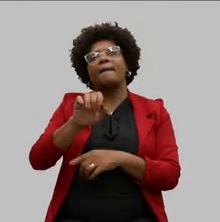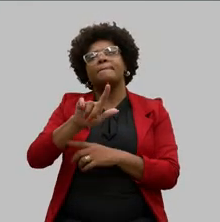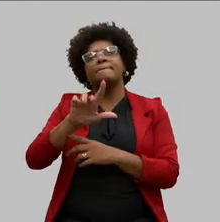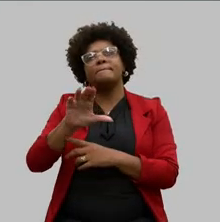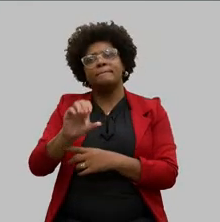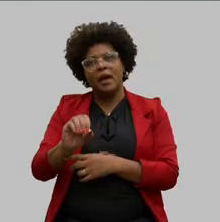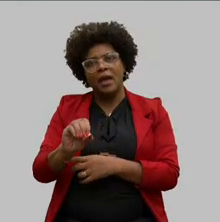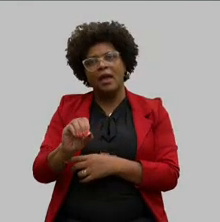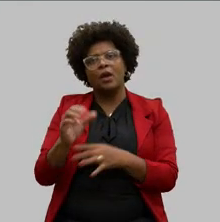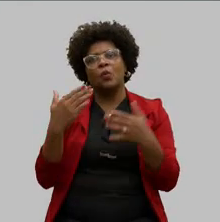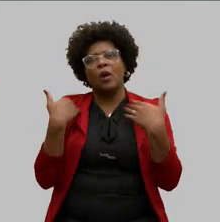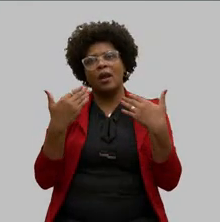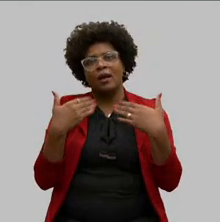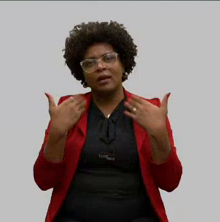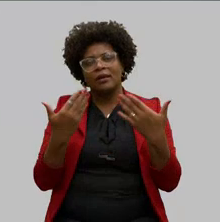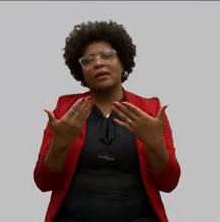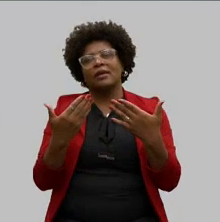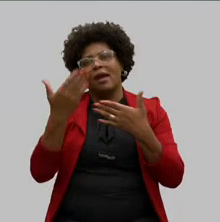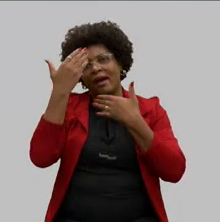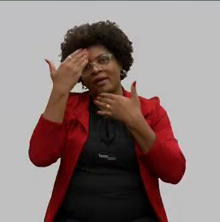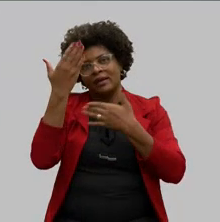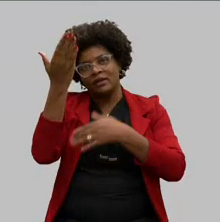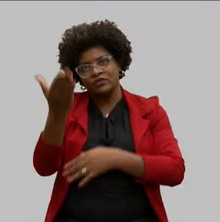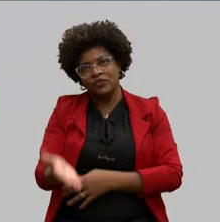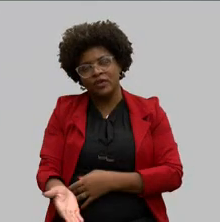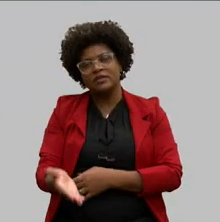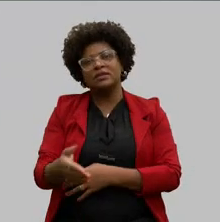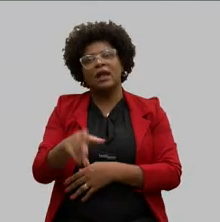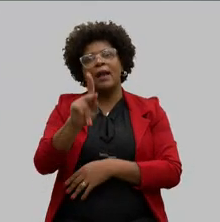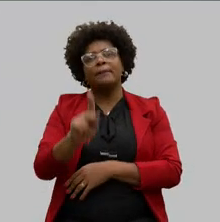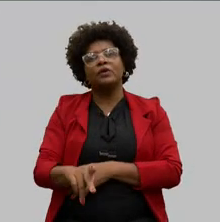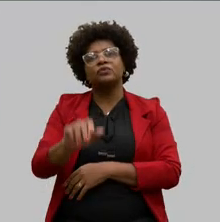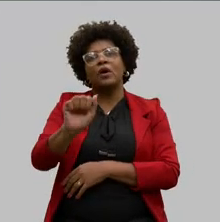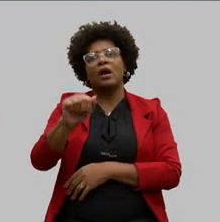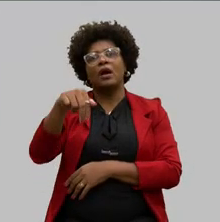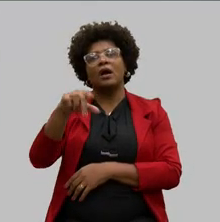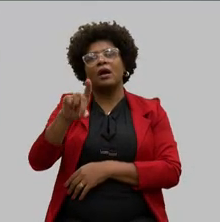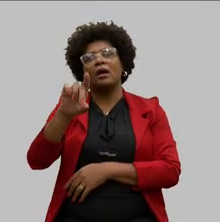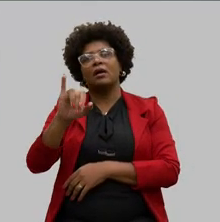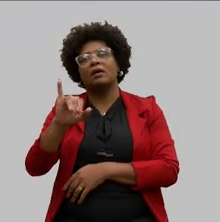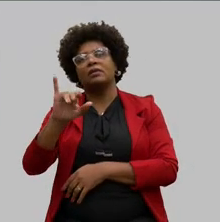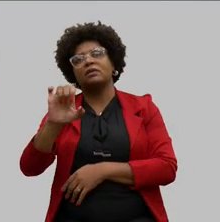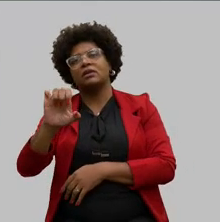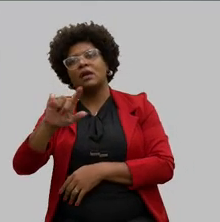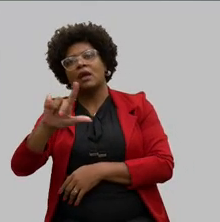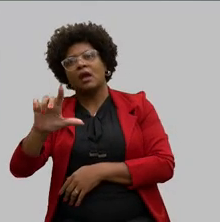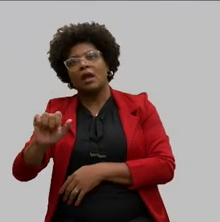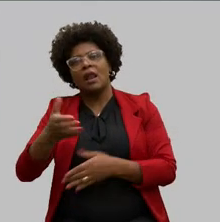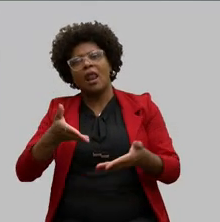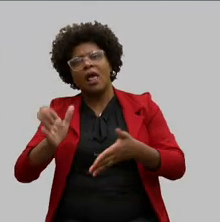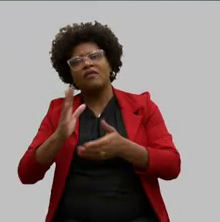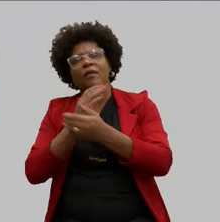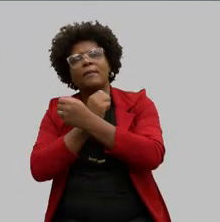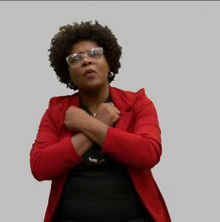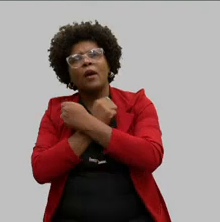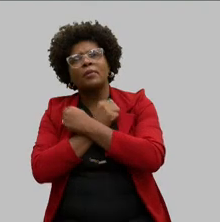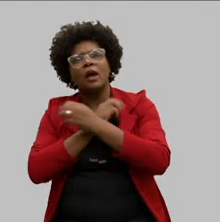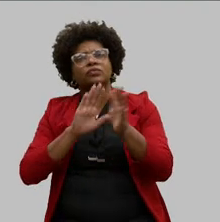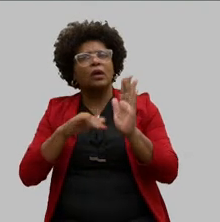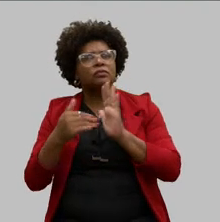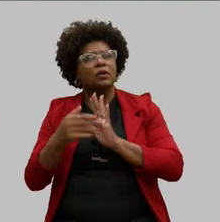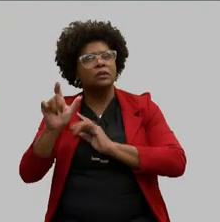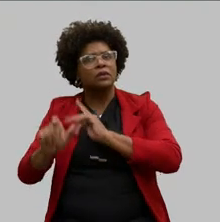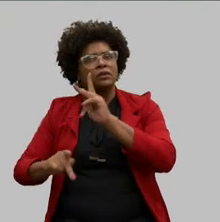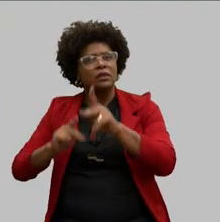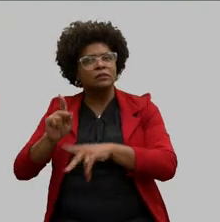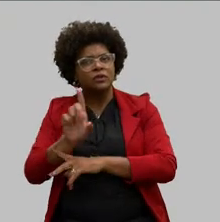Alegria nosso carinho a nosso querido Andrielle leve nosso abraço a todos lambari minha terra também agora pelo título que você me